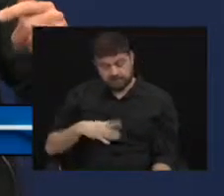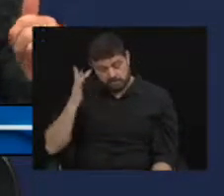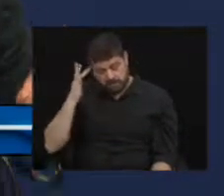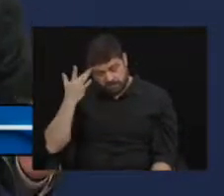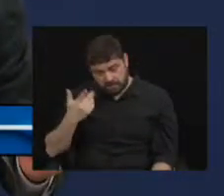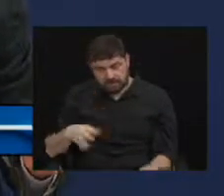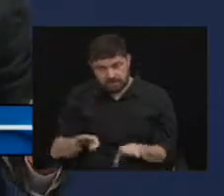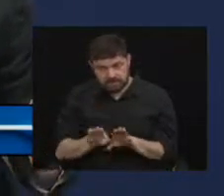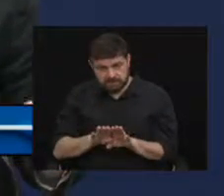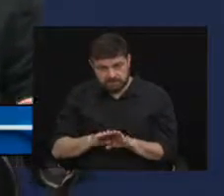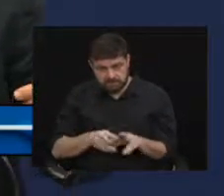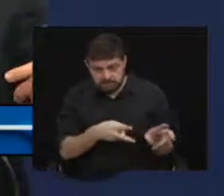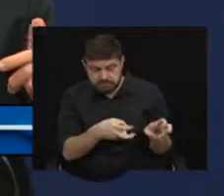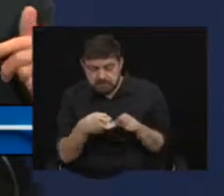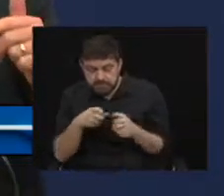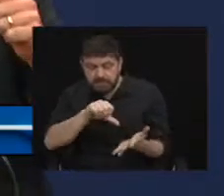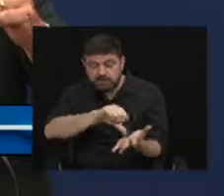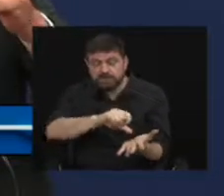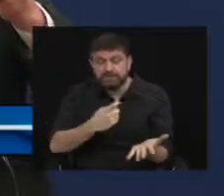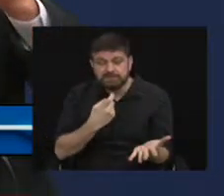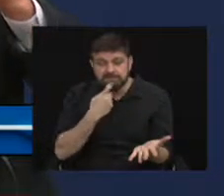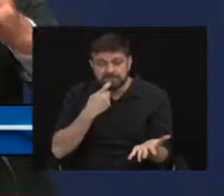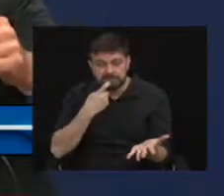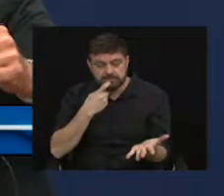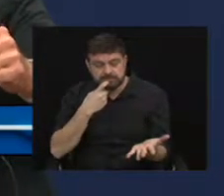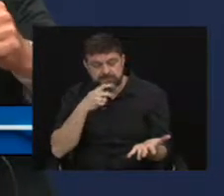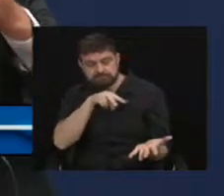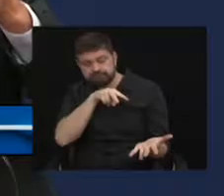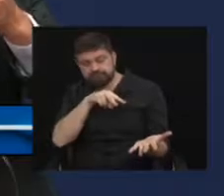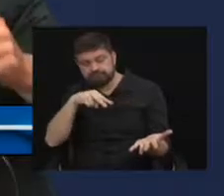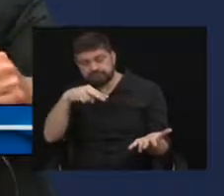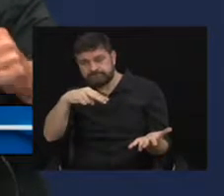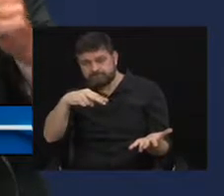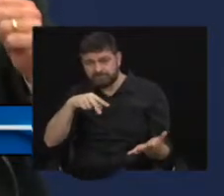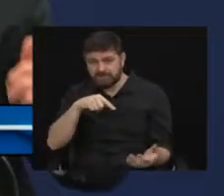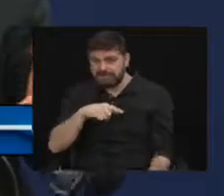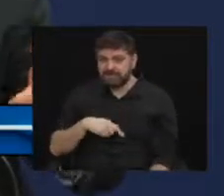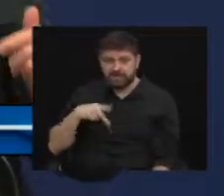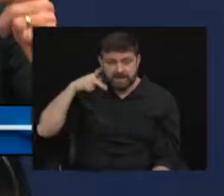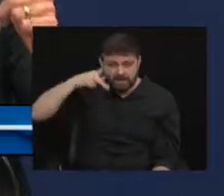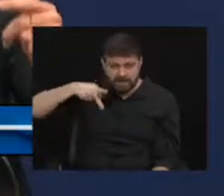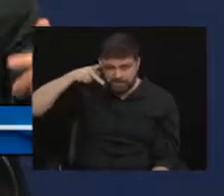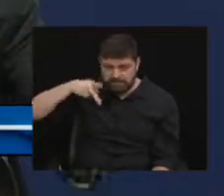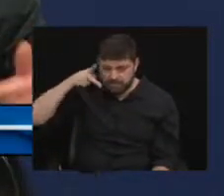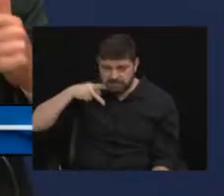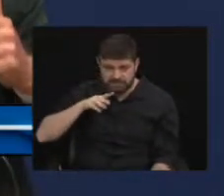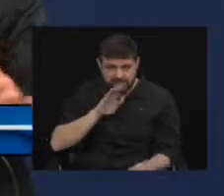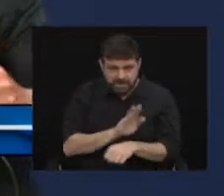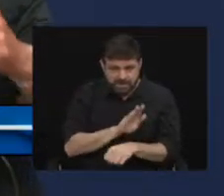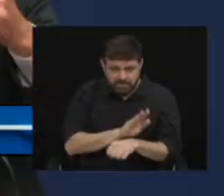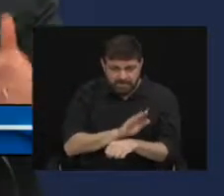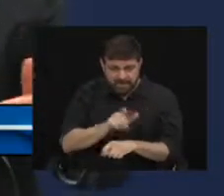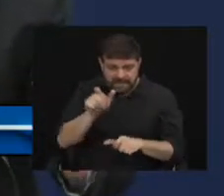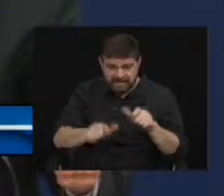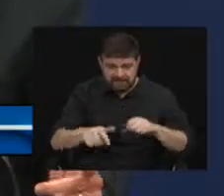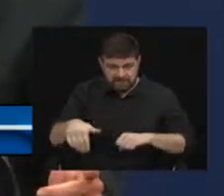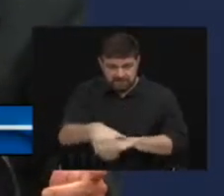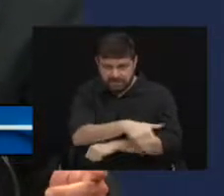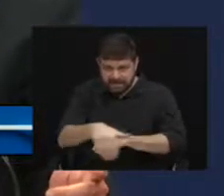É preciso olhar para o centro da cidade e dizer o seguinte: nós tínhamos demandas no centro da